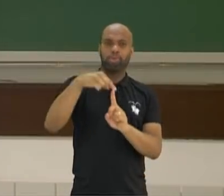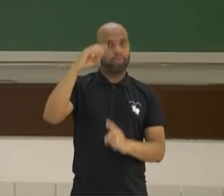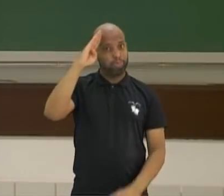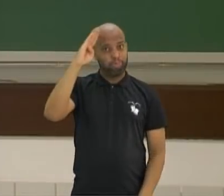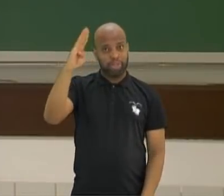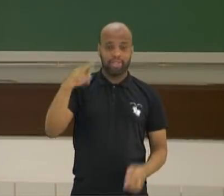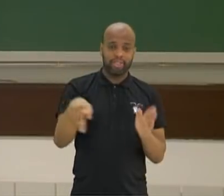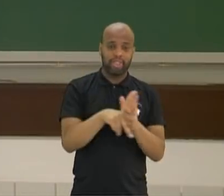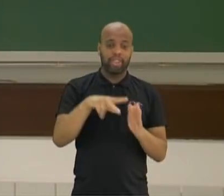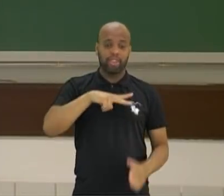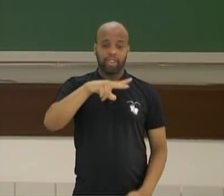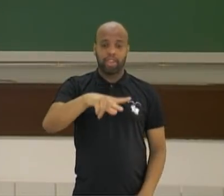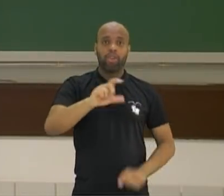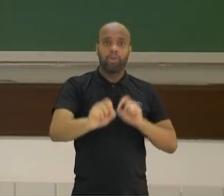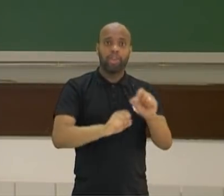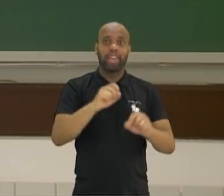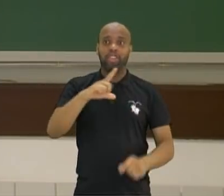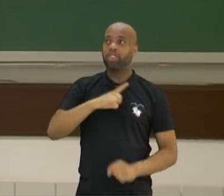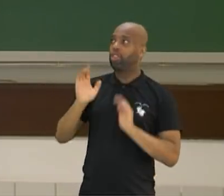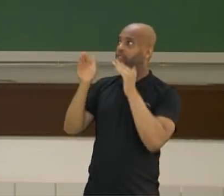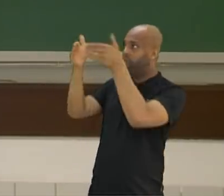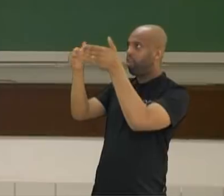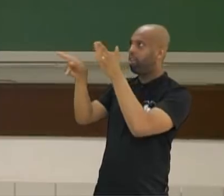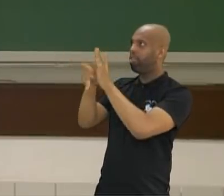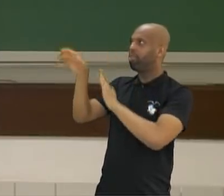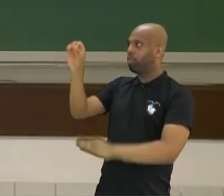Portugal estava no Oriente.